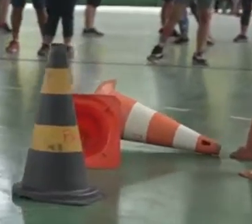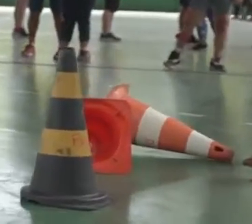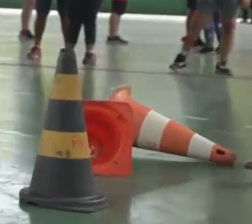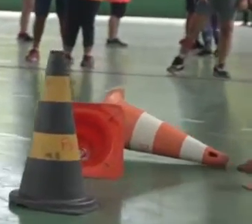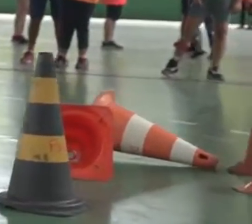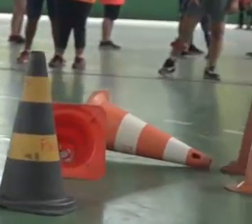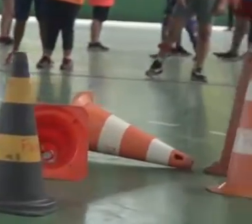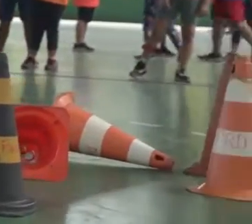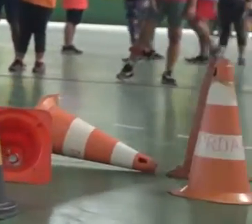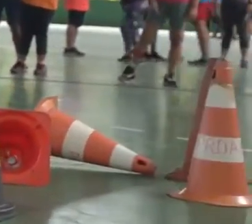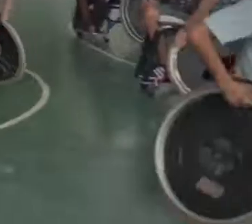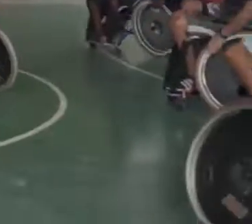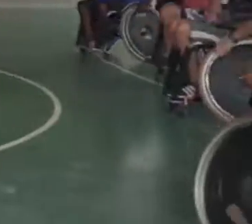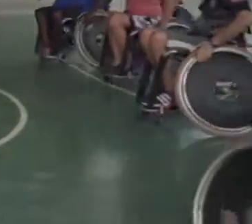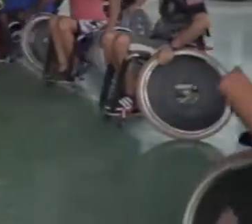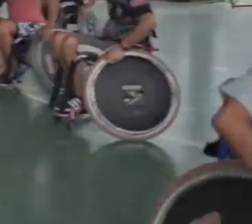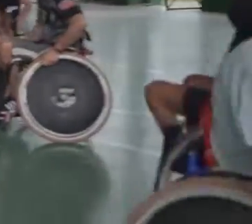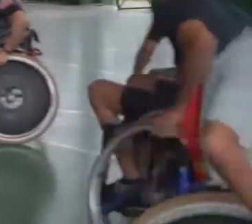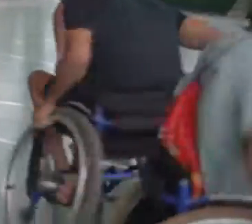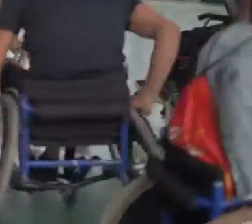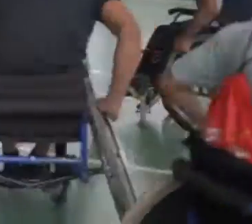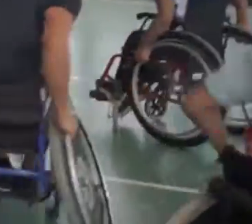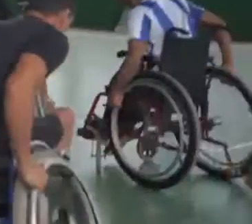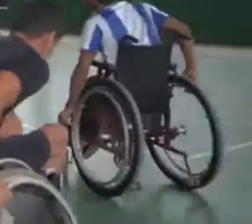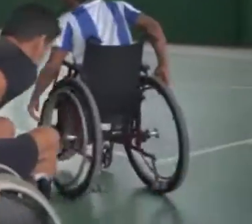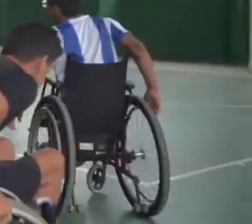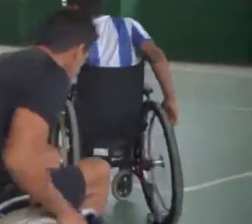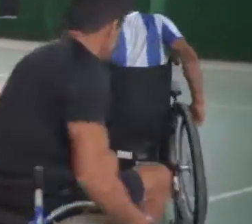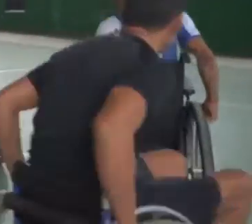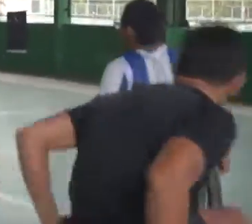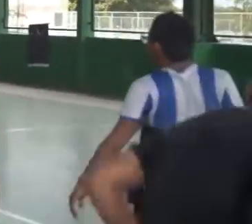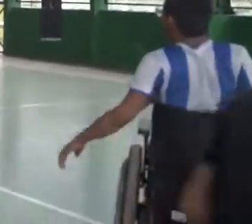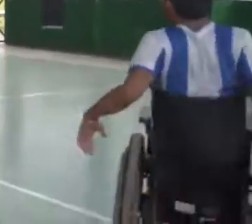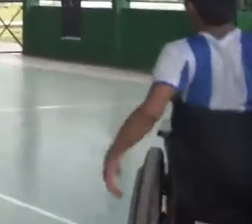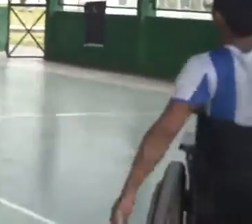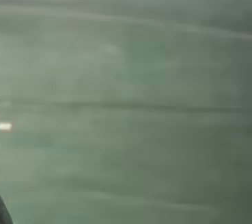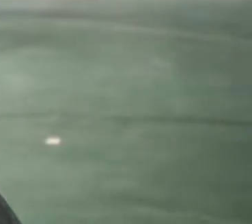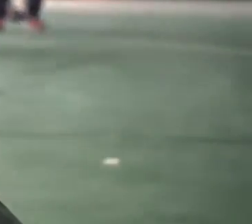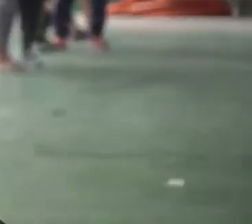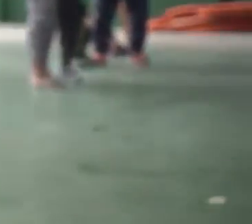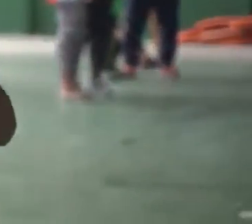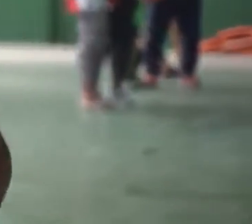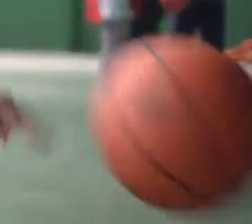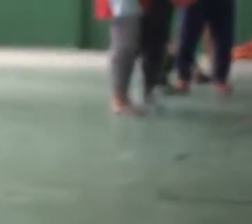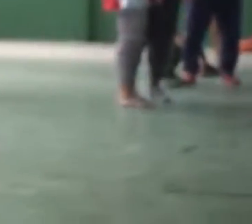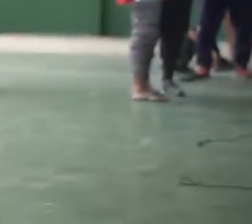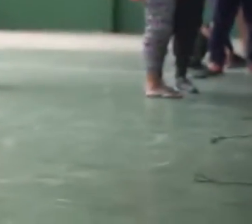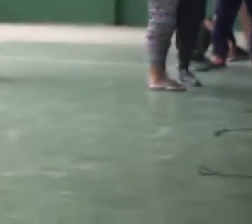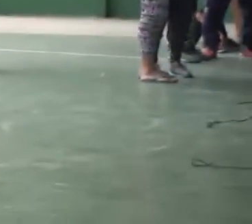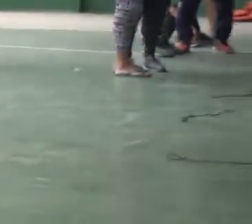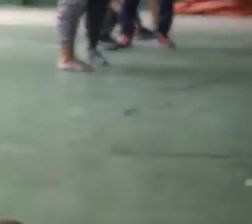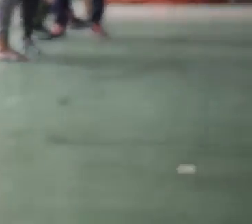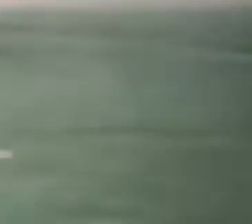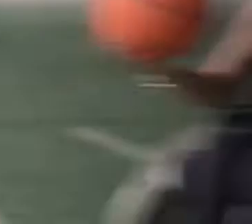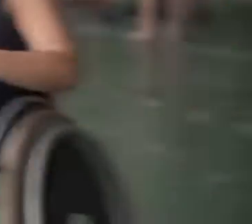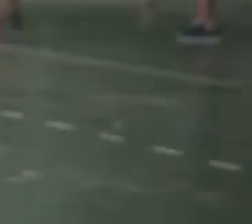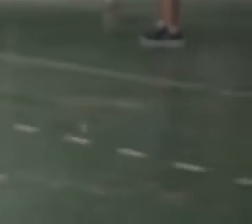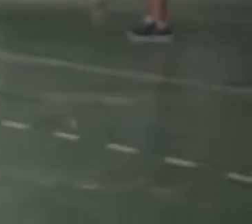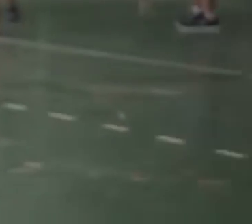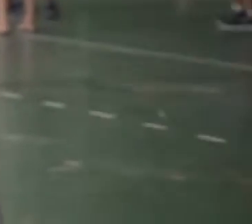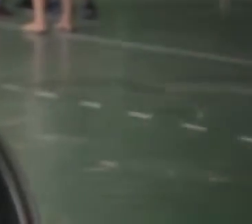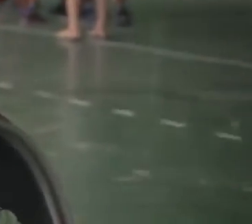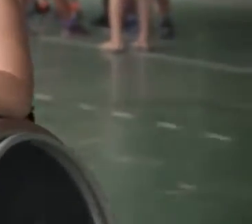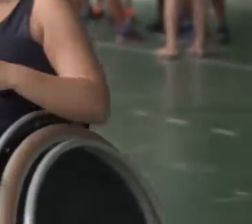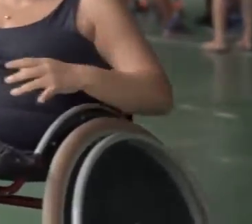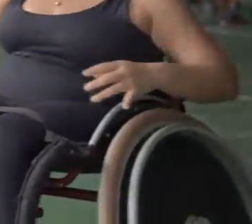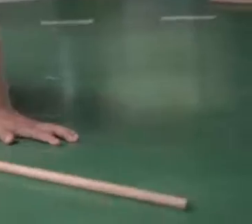Os desafios da extensão universitária no pós-pandemia são desafios